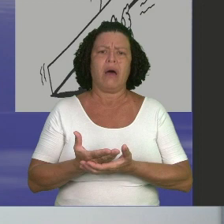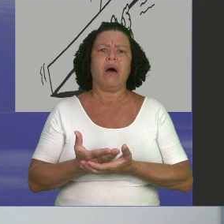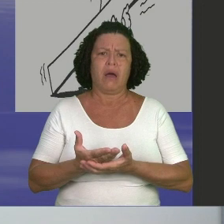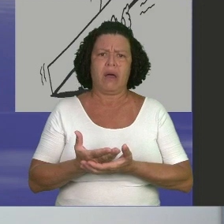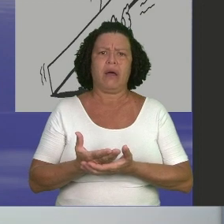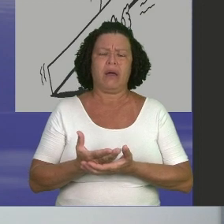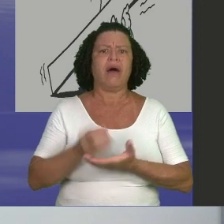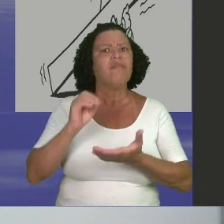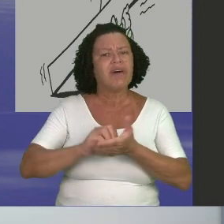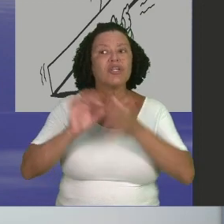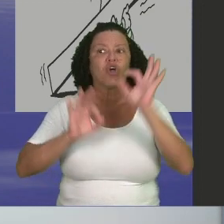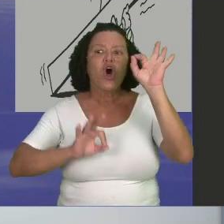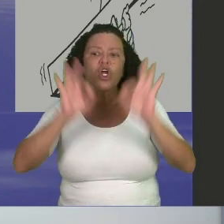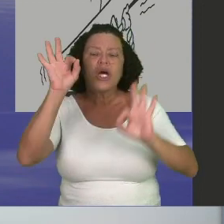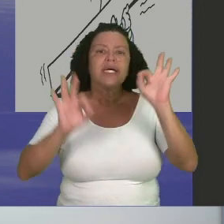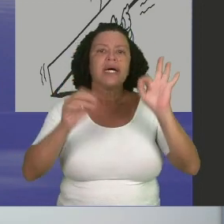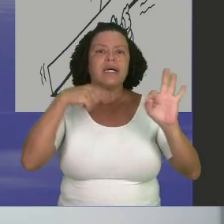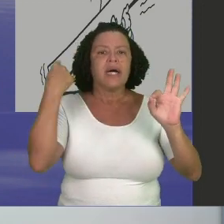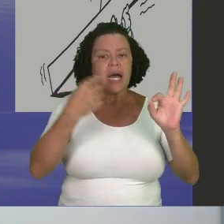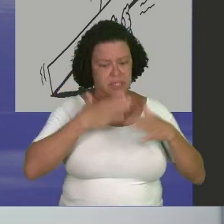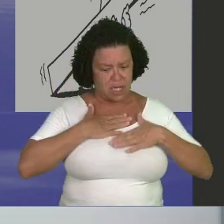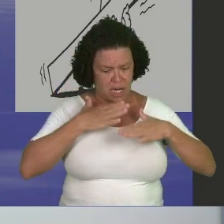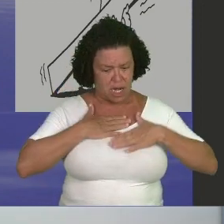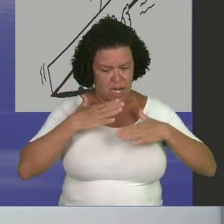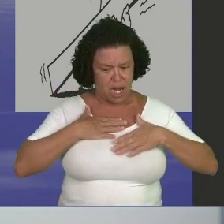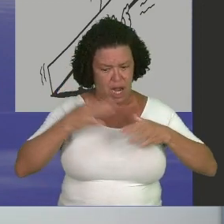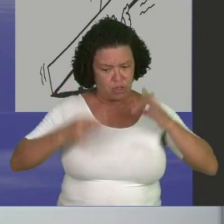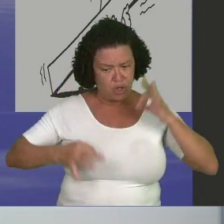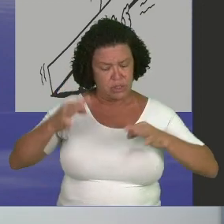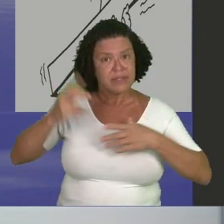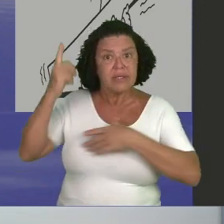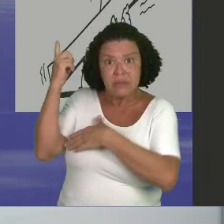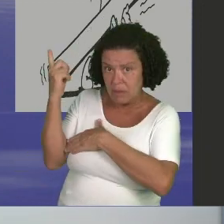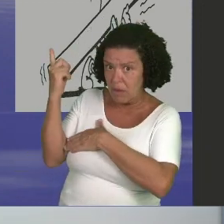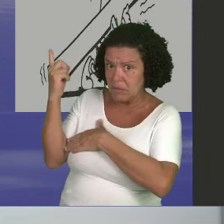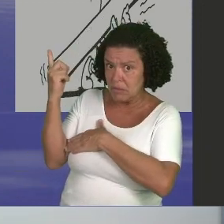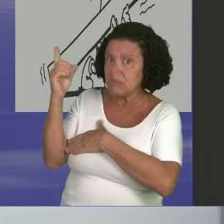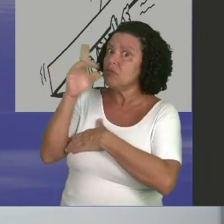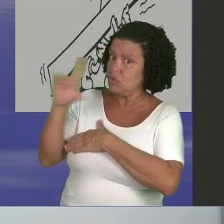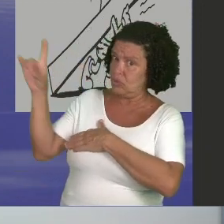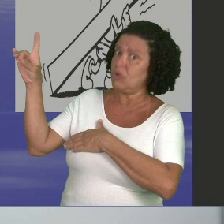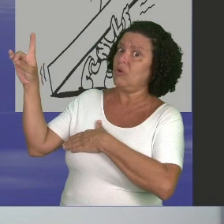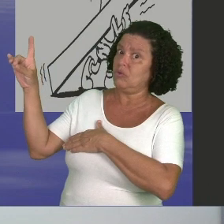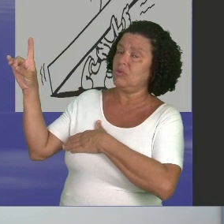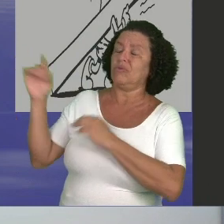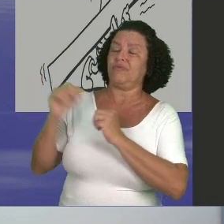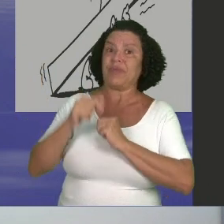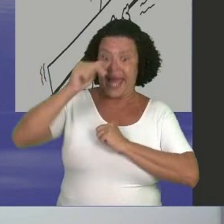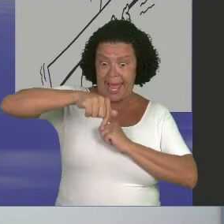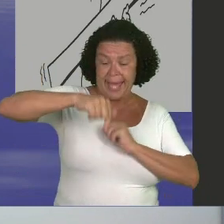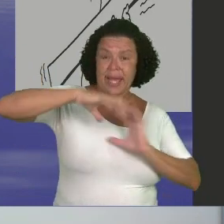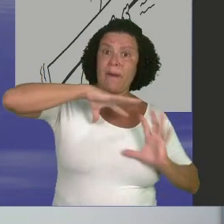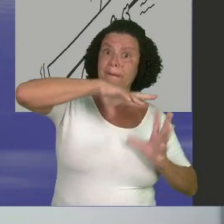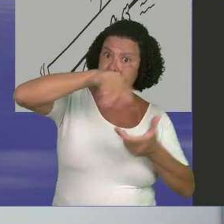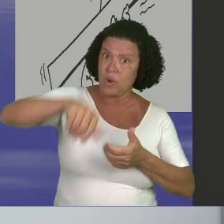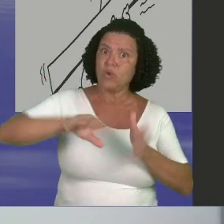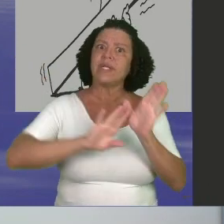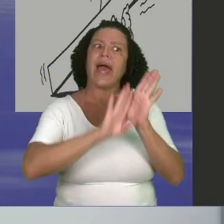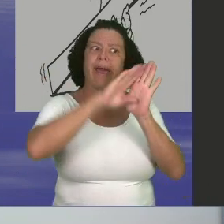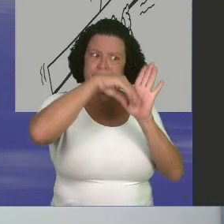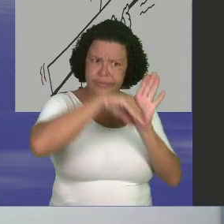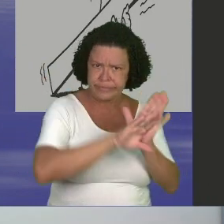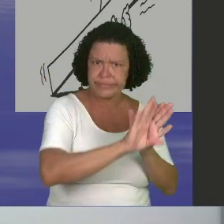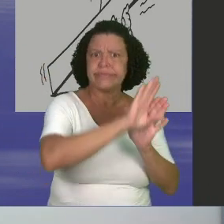desorganizando, dessintonizando da justiça divina. Então, aqui é um mundo de provas e